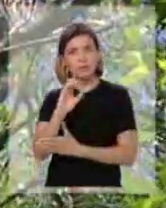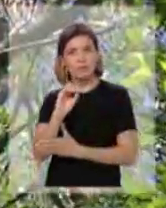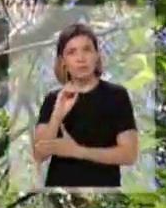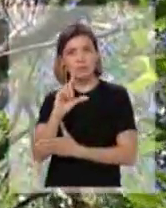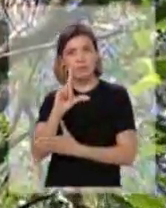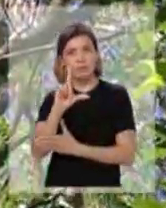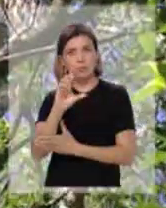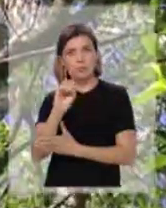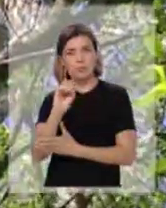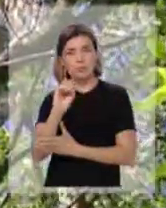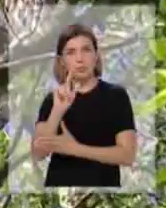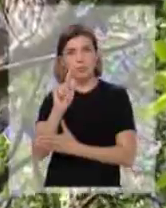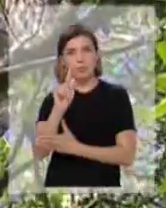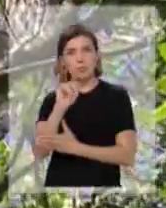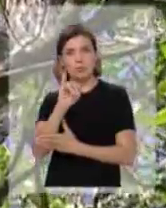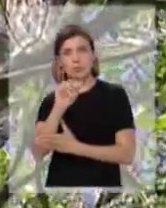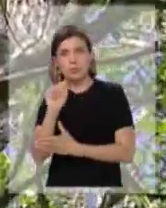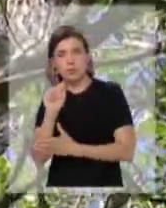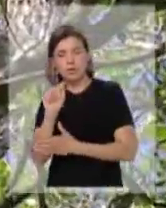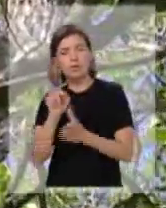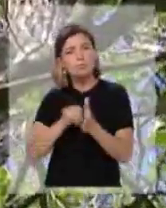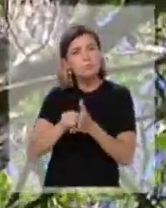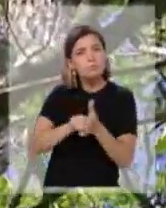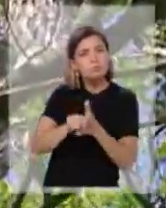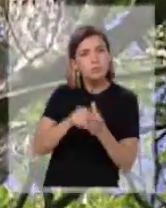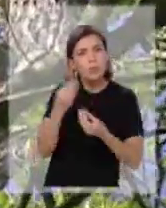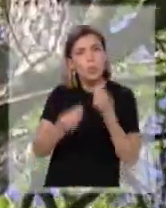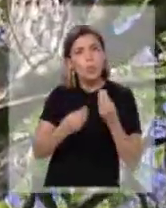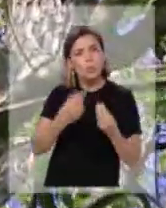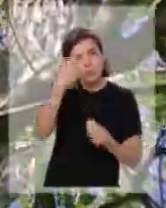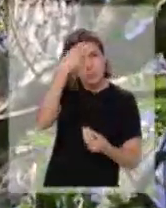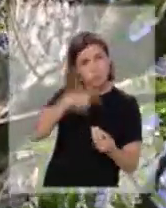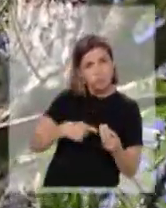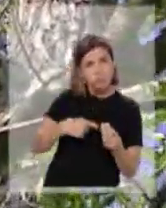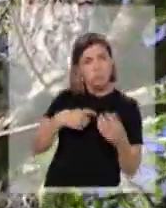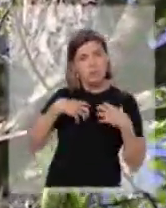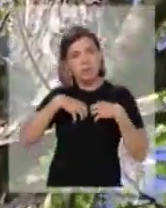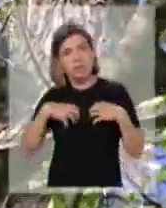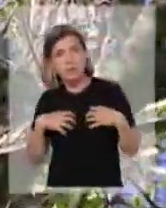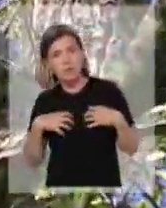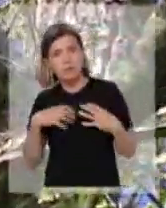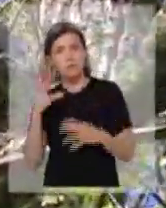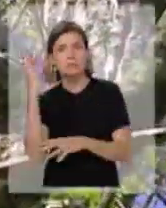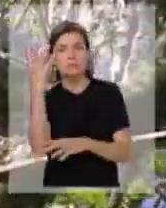estuda: as interações dos seres vivos com o meio ambiente.